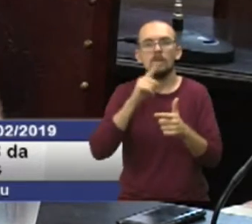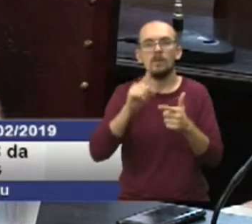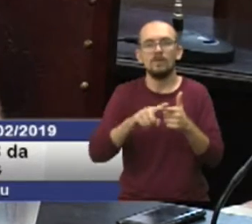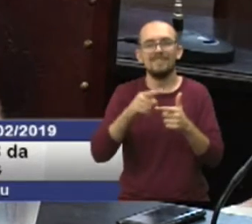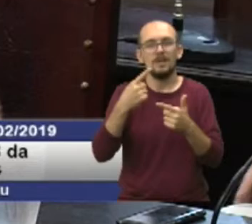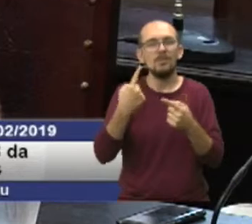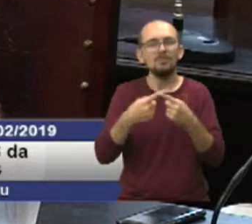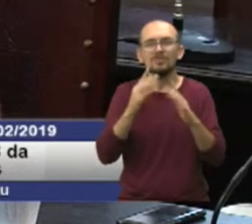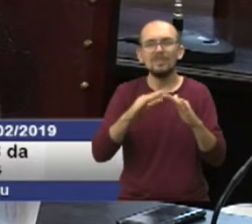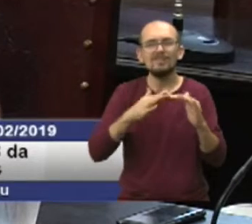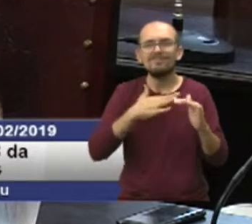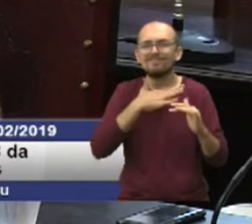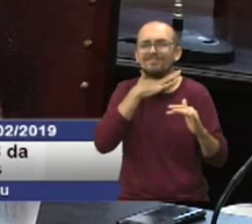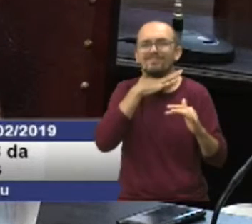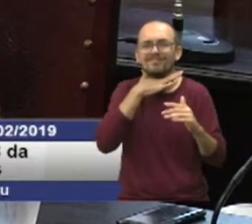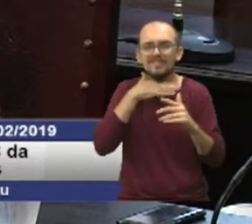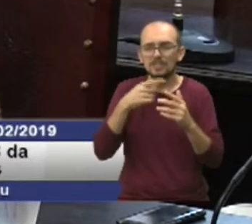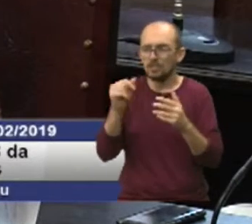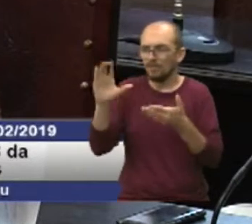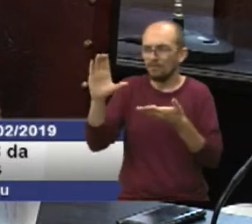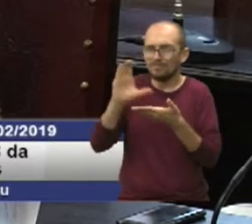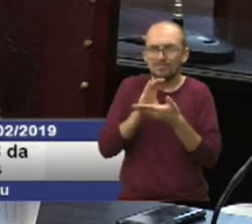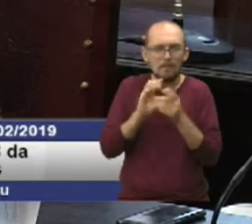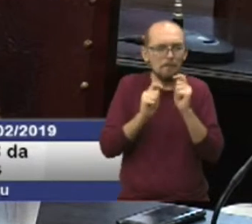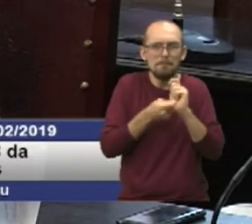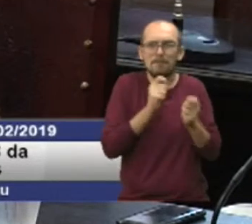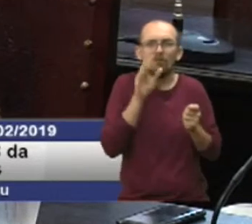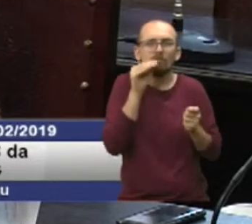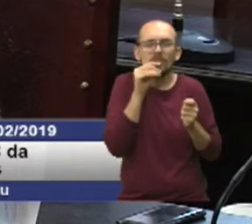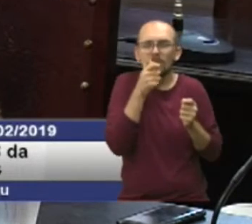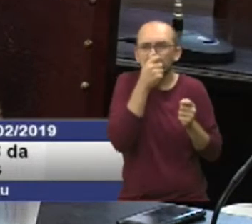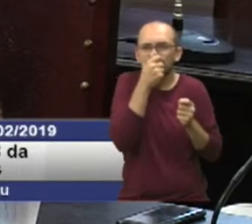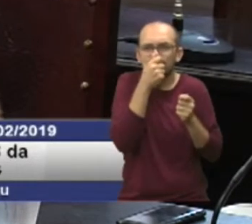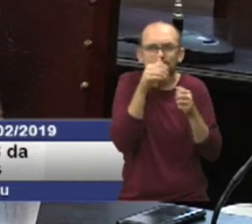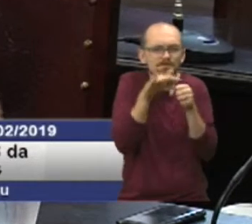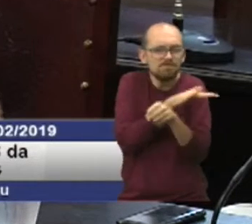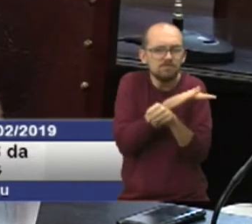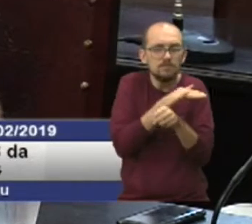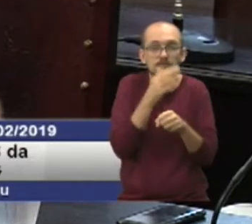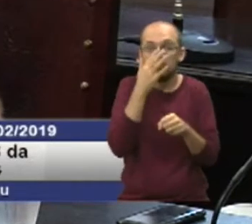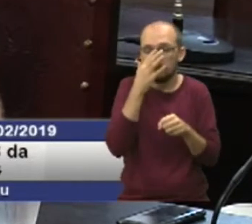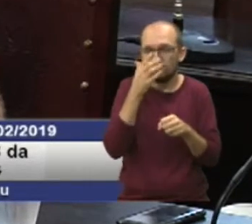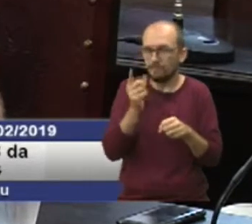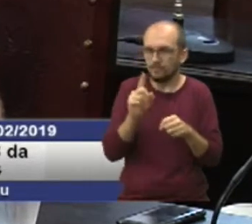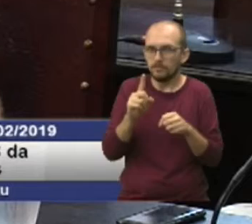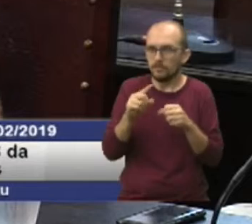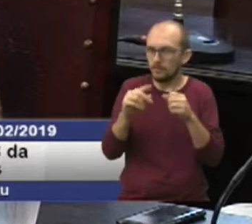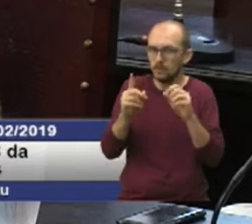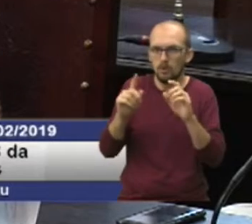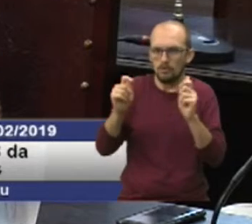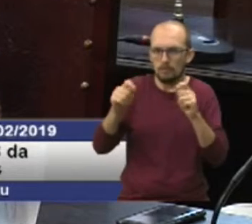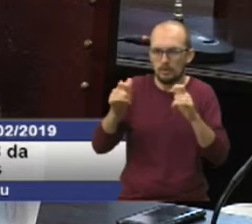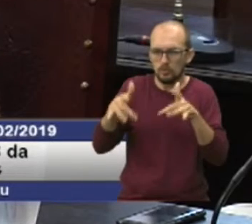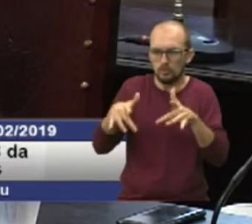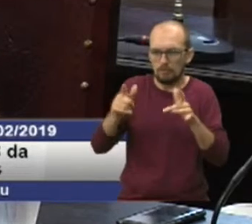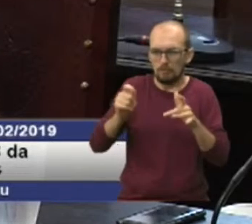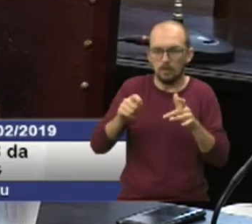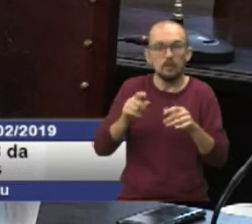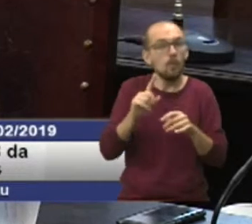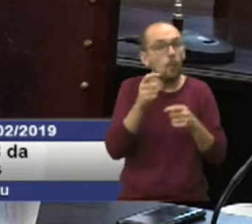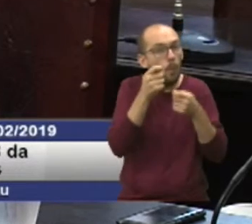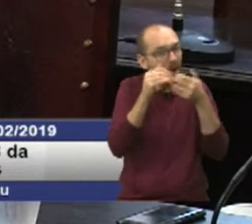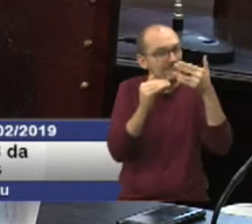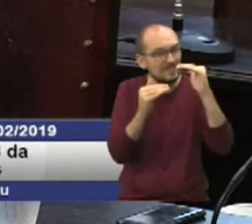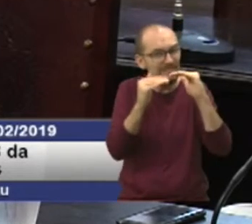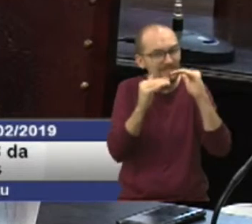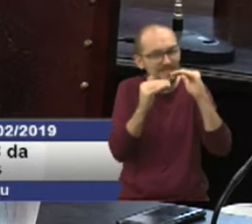no limite, né? O número de contratações funcionários, não é isso? Não, está abaixo do limite. Tá, mas não está, tá quase no